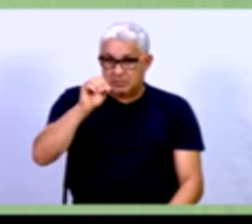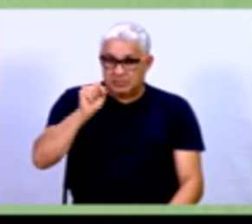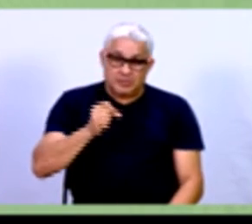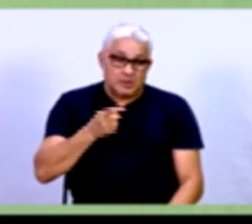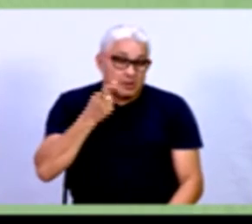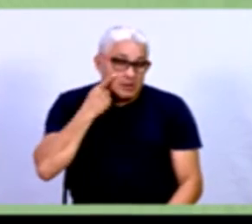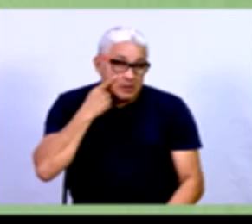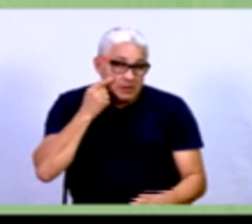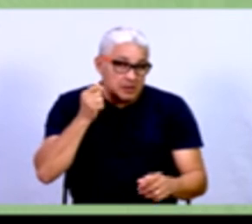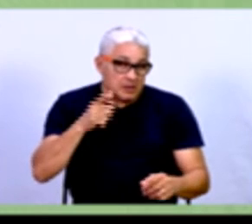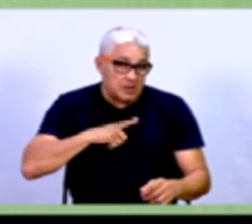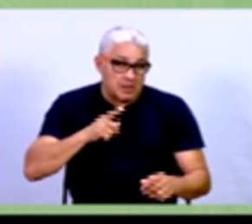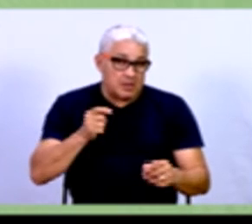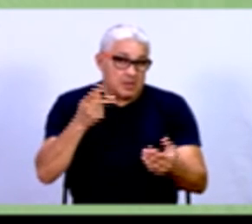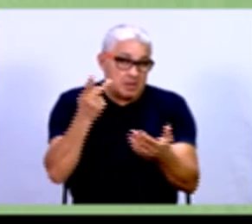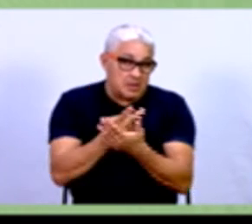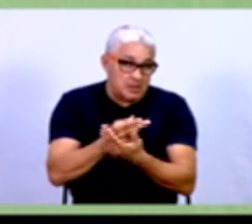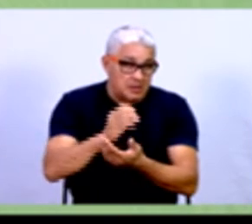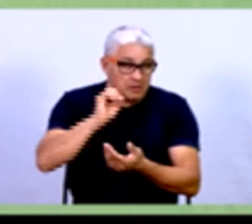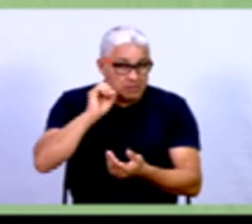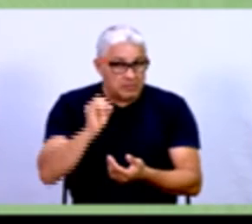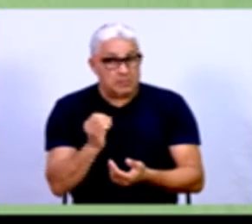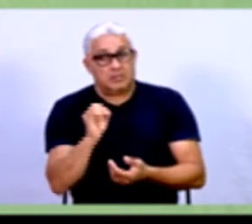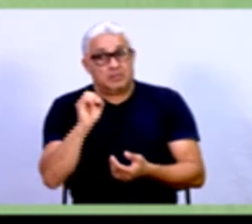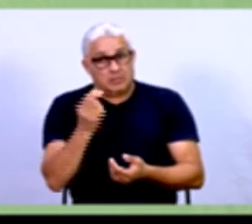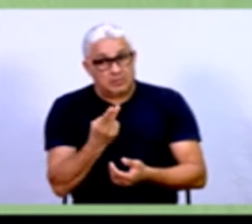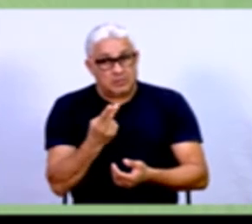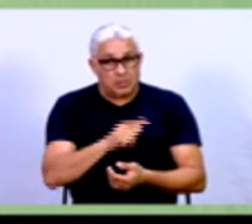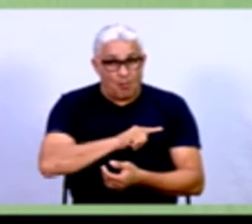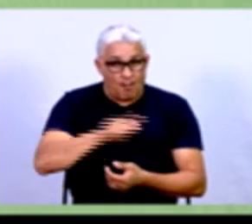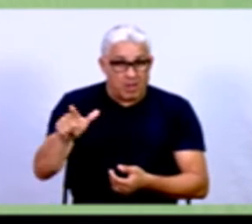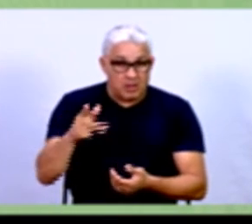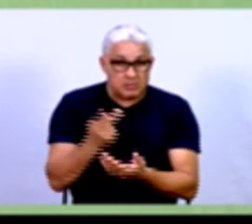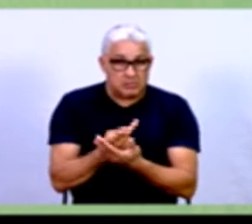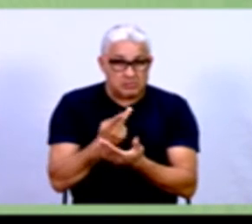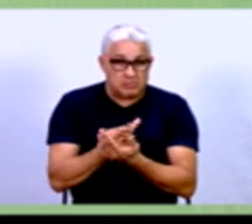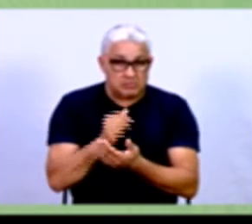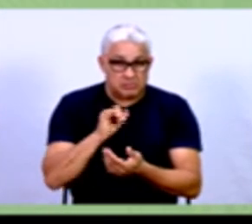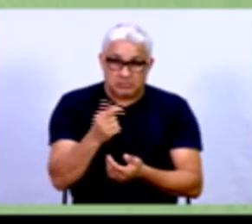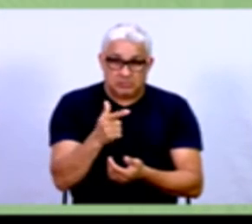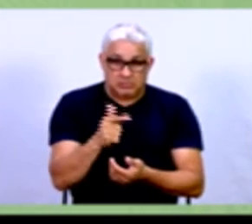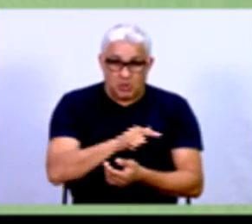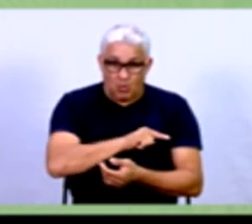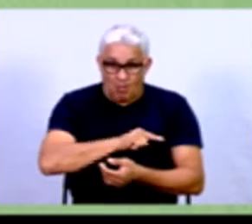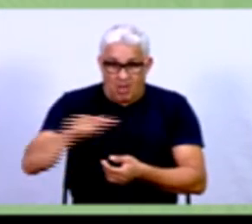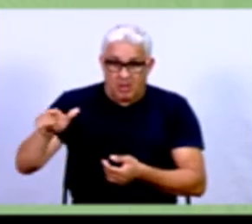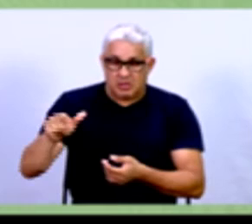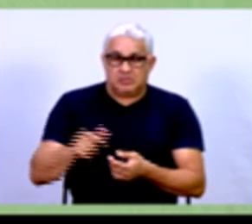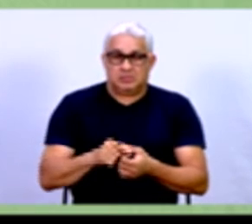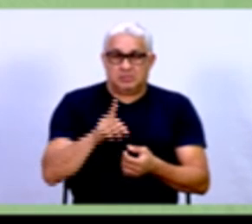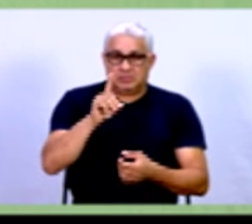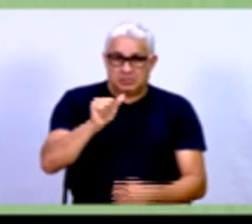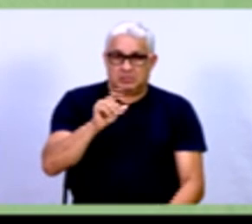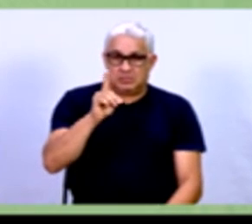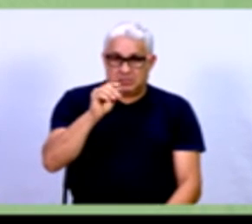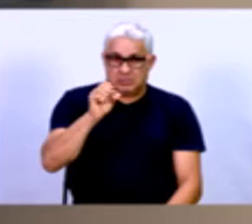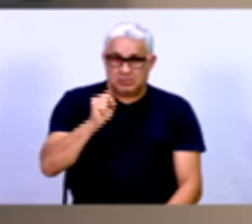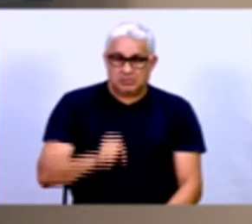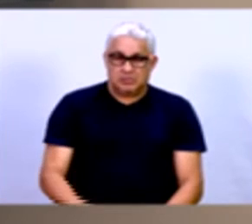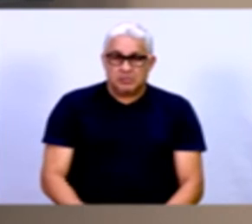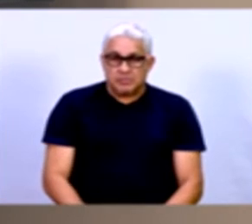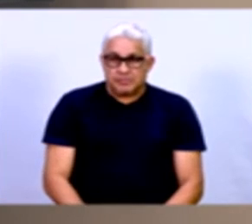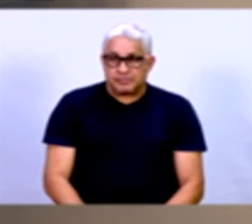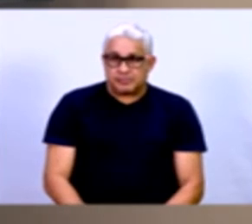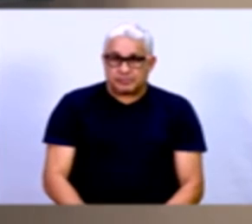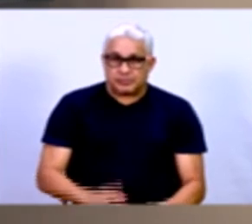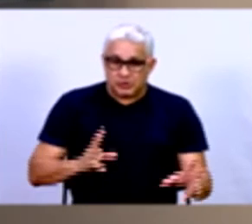tem erro ou não tem erro, tá? Se não tem erro, a gente vai apurar os dados, tá? A gente conversou aqui na aula, né, professor,